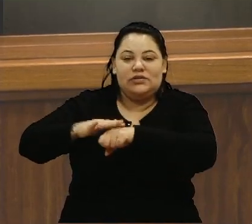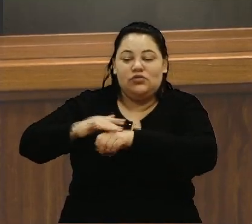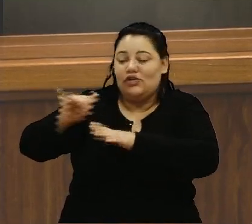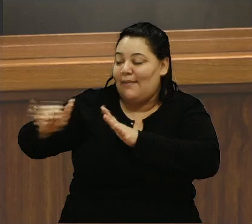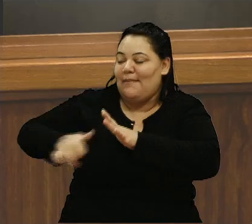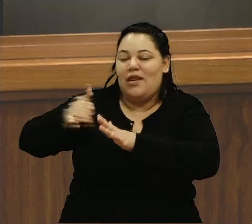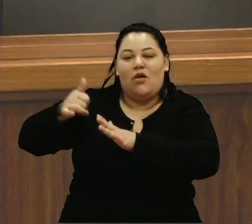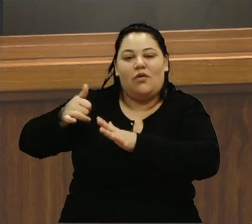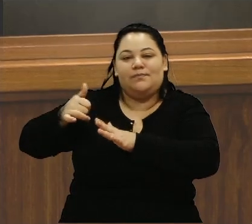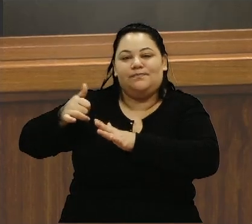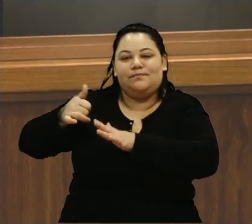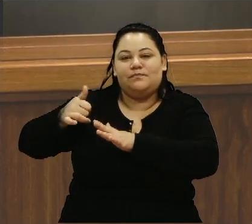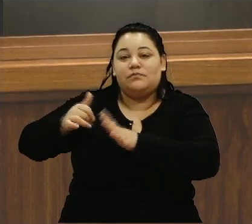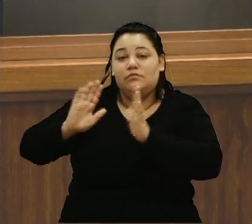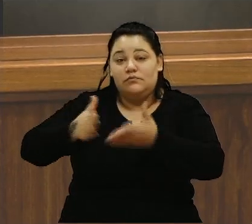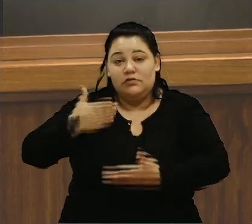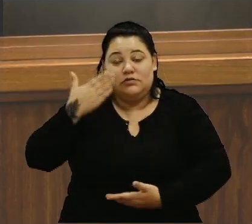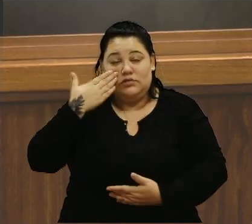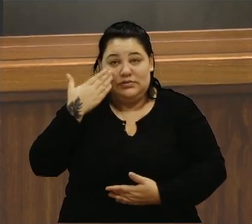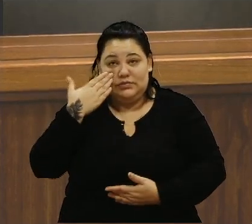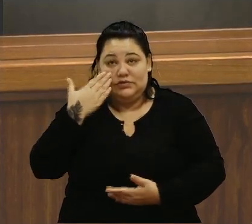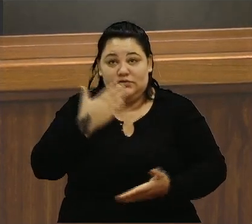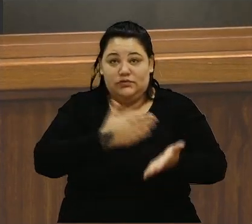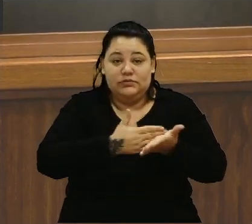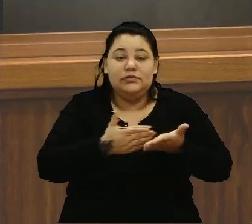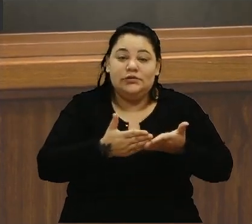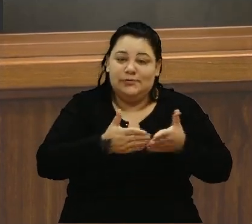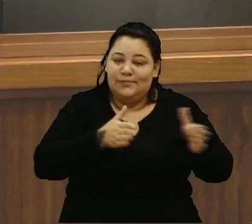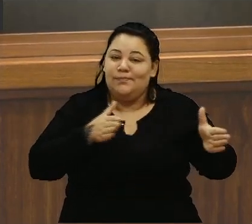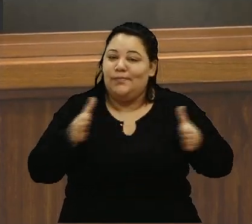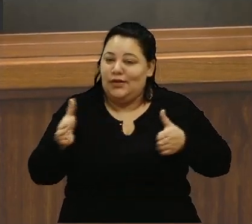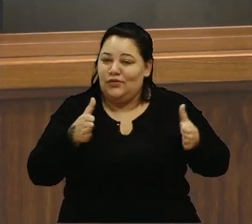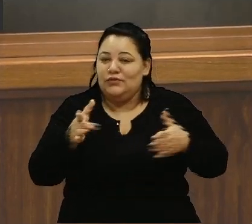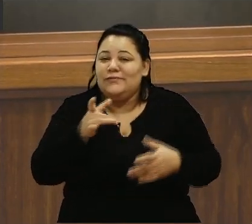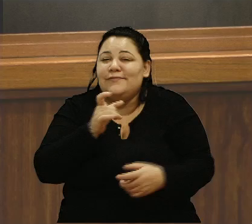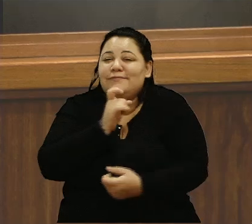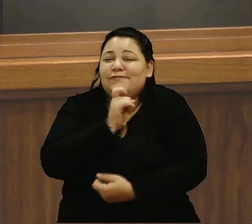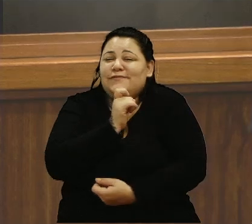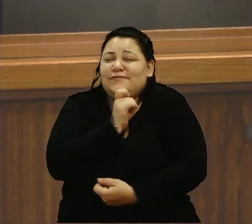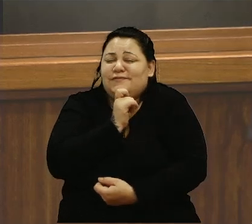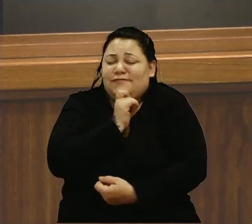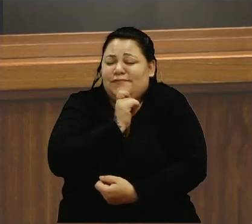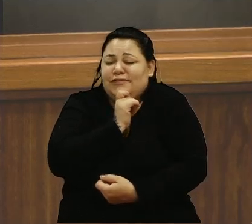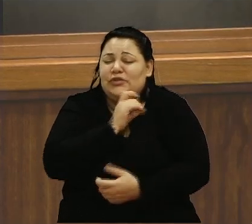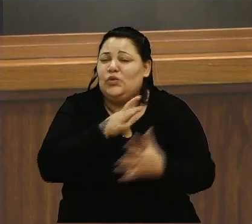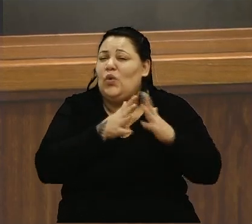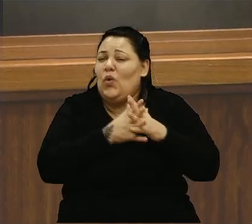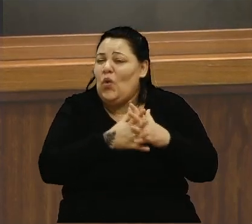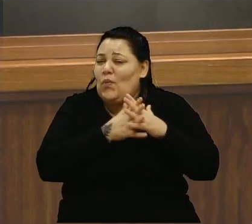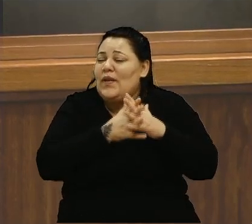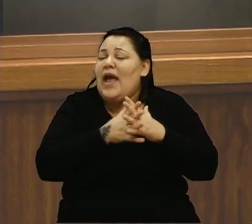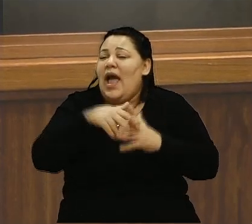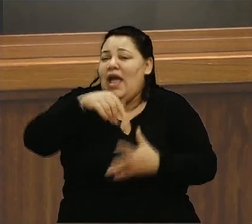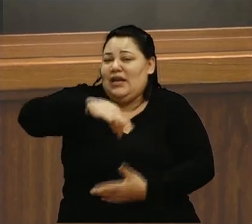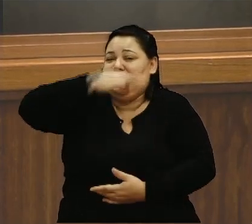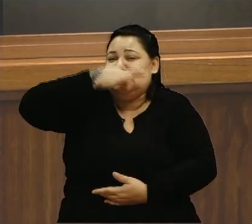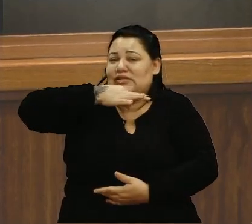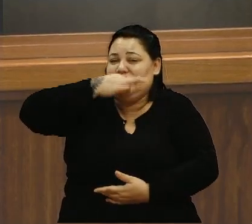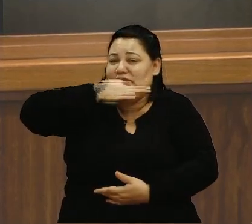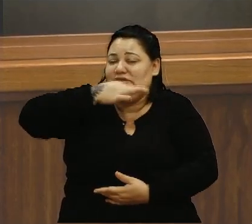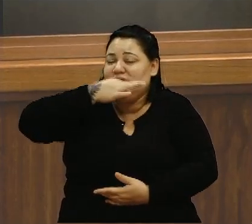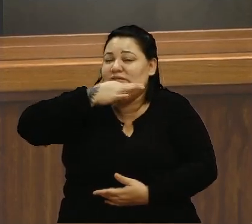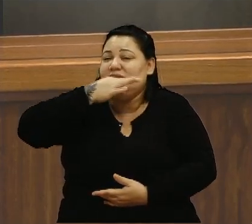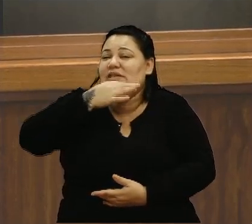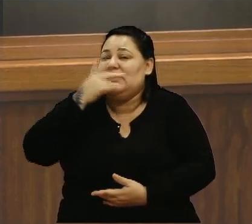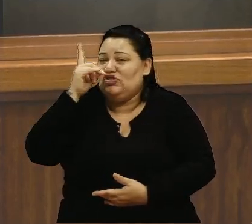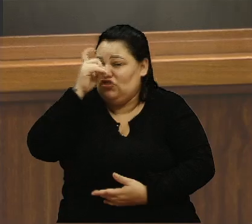melhor. Nós sabemos agora que nós vamos entrar num período ainda mais complicado para a nossa cidade, né? A questão do